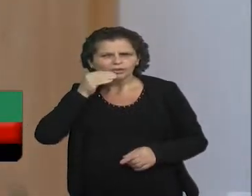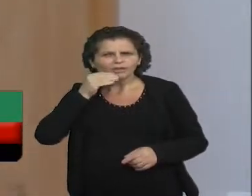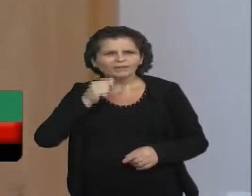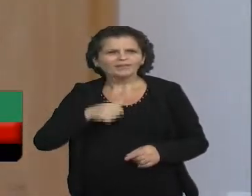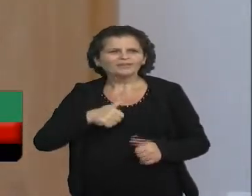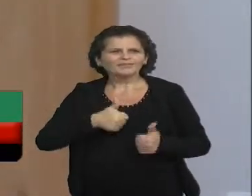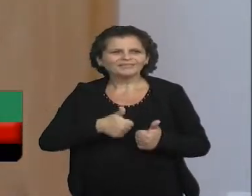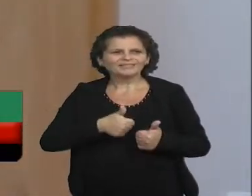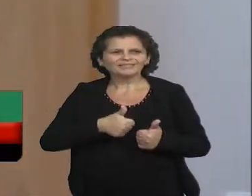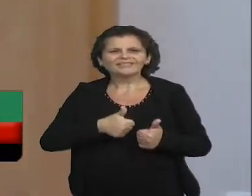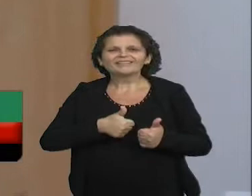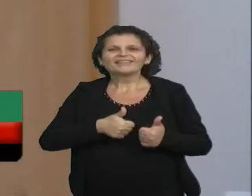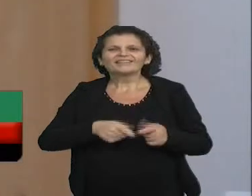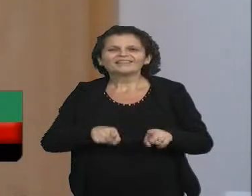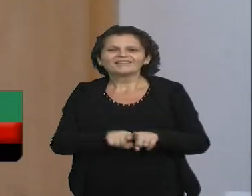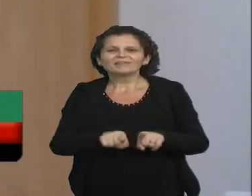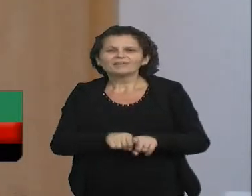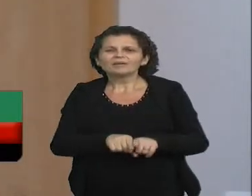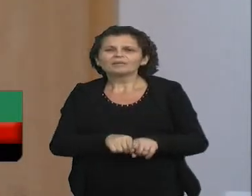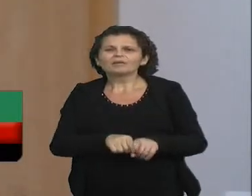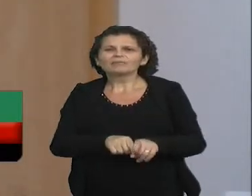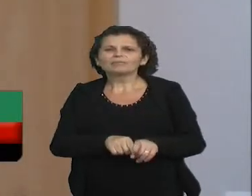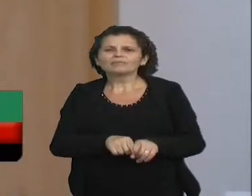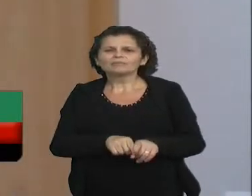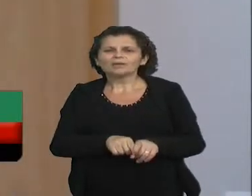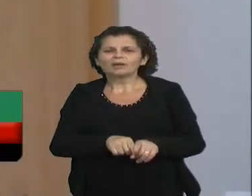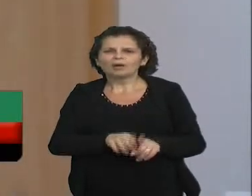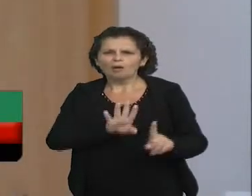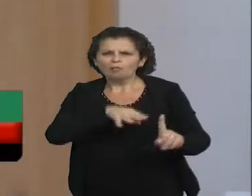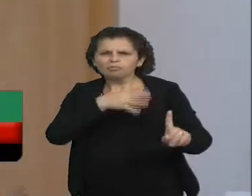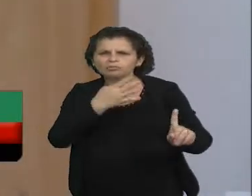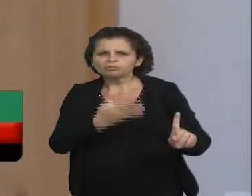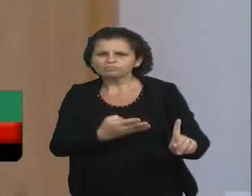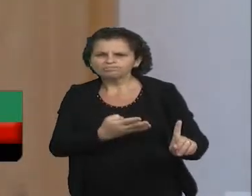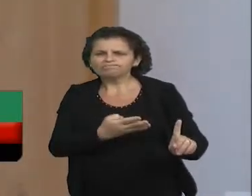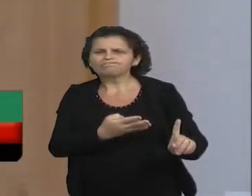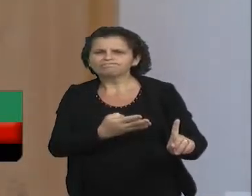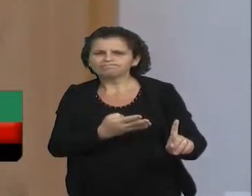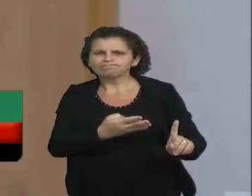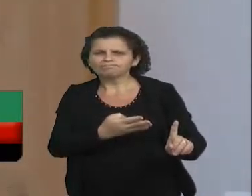saúde sendo homenageado. E eu queria deixar um recado